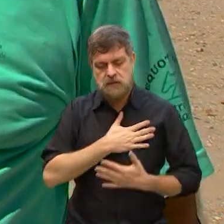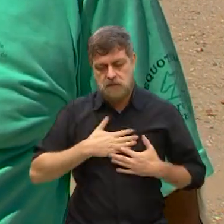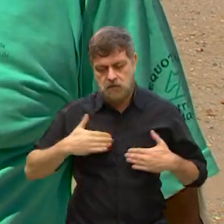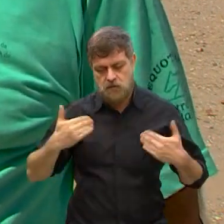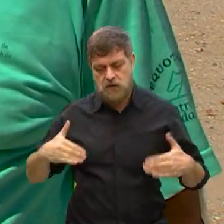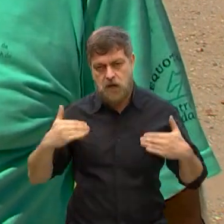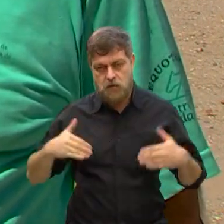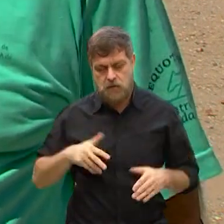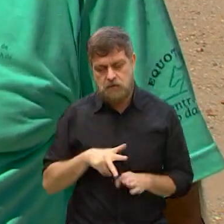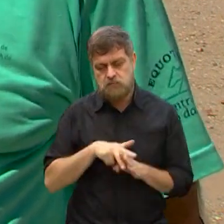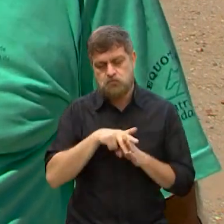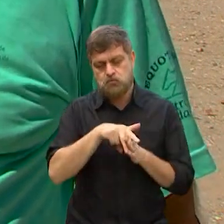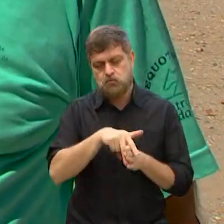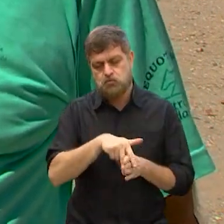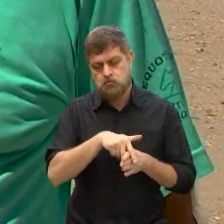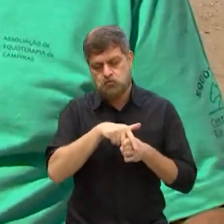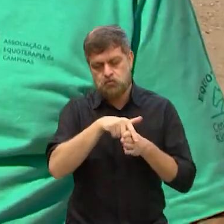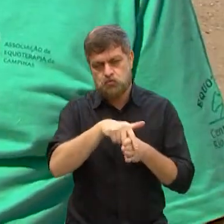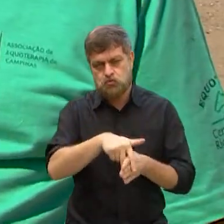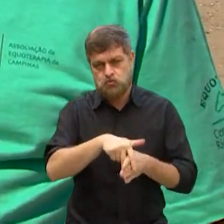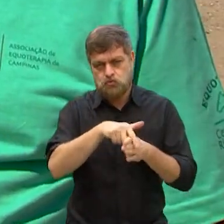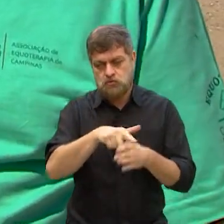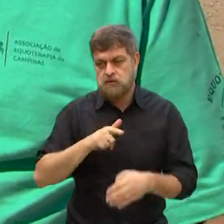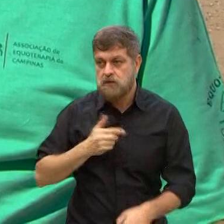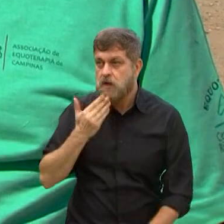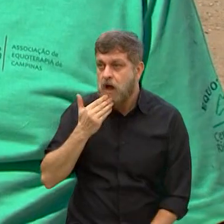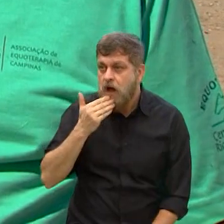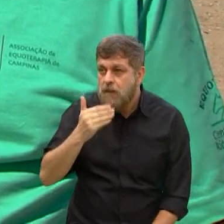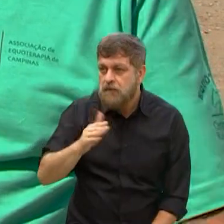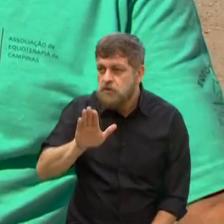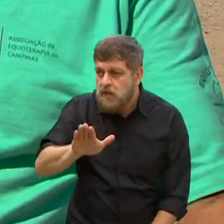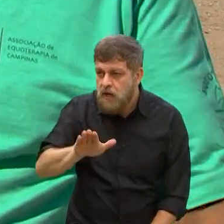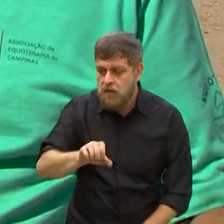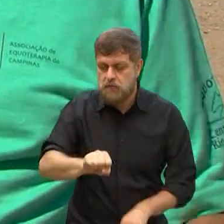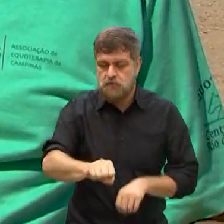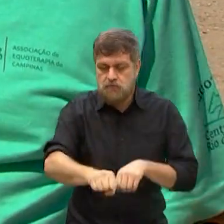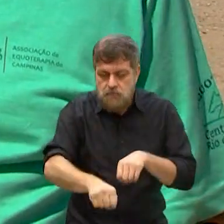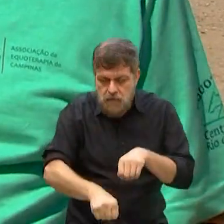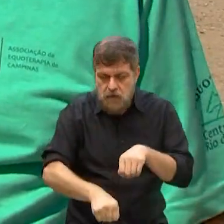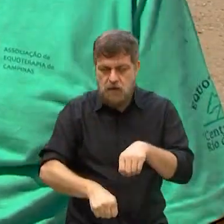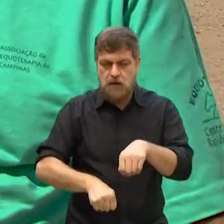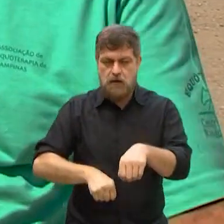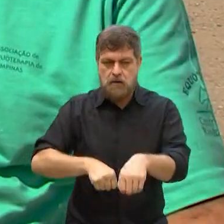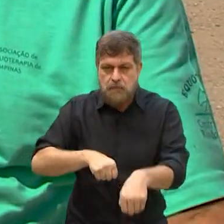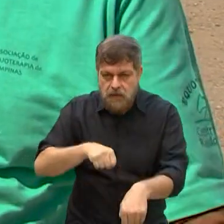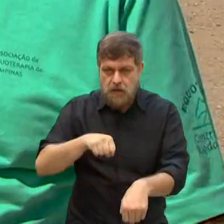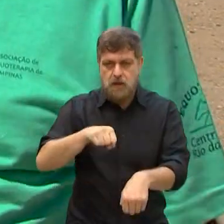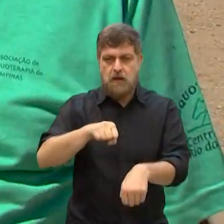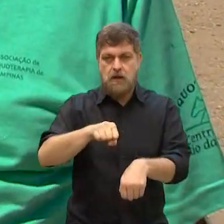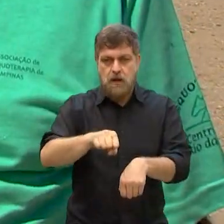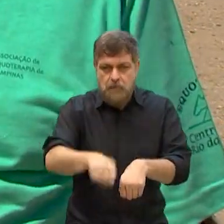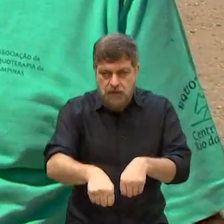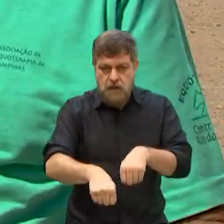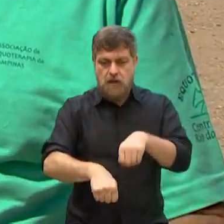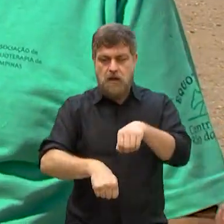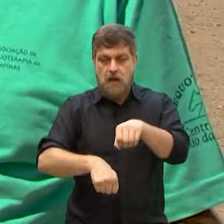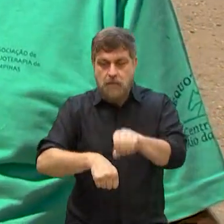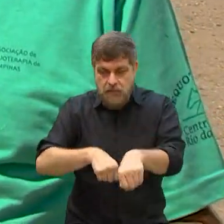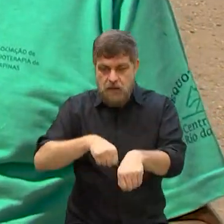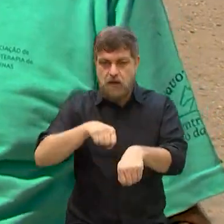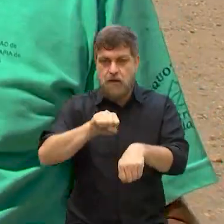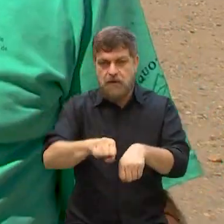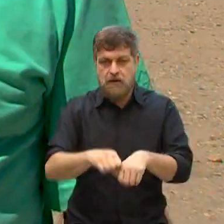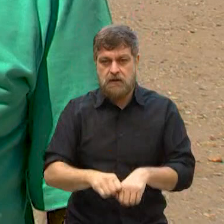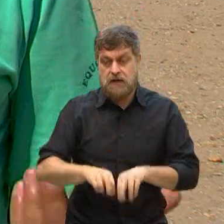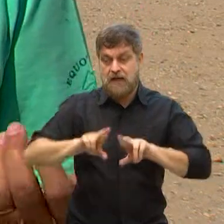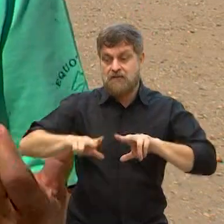extremamente tranquilo e no ambiente. Simplesmente no comando de voz pedia para que ele desse um passo, dois passos, três